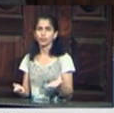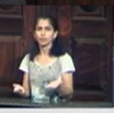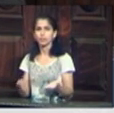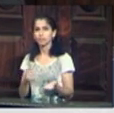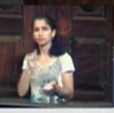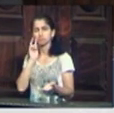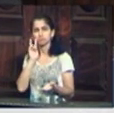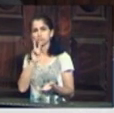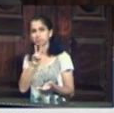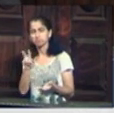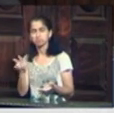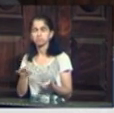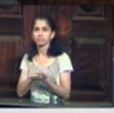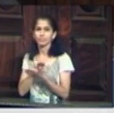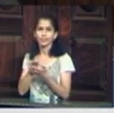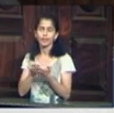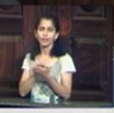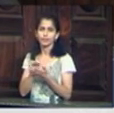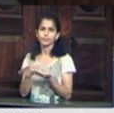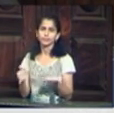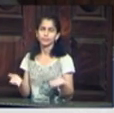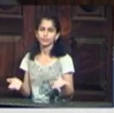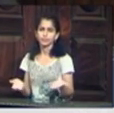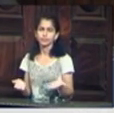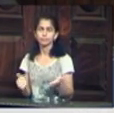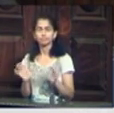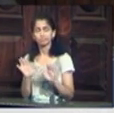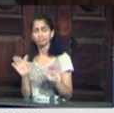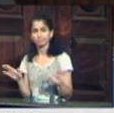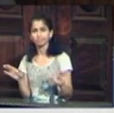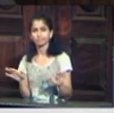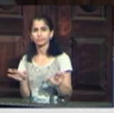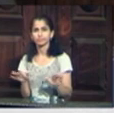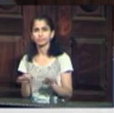abordagem por esse aspecto. Mas